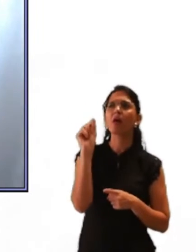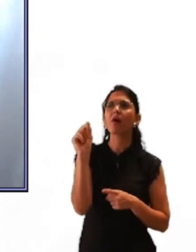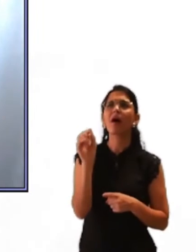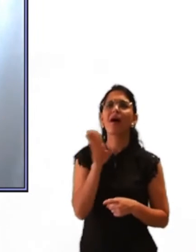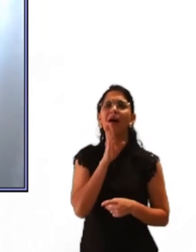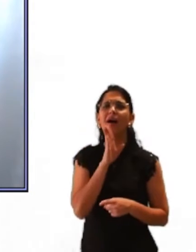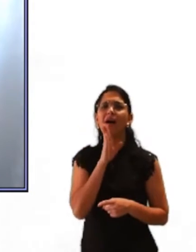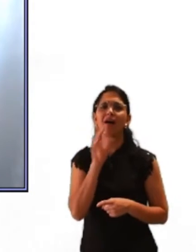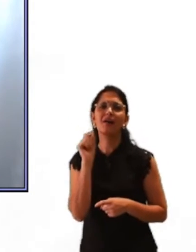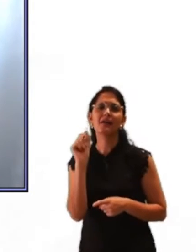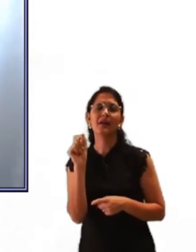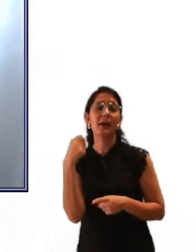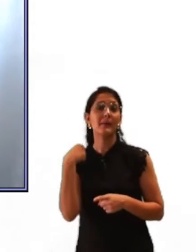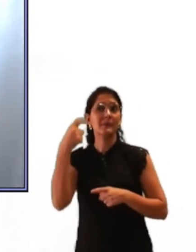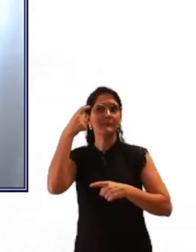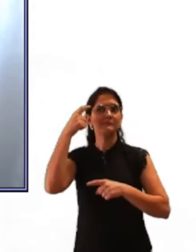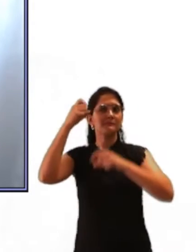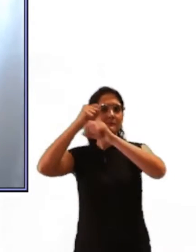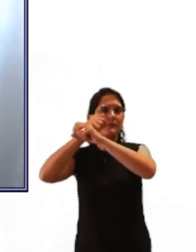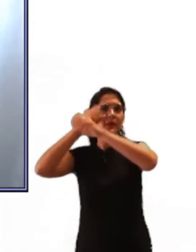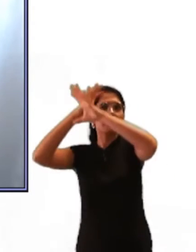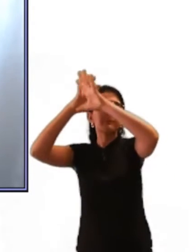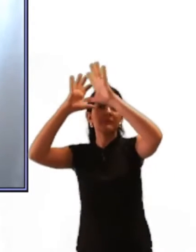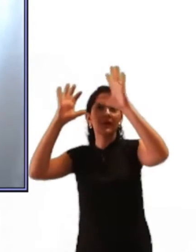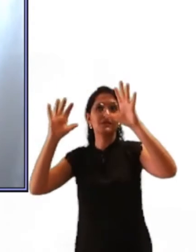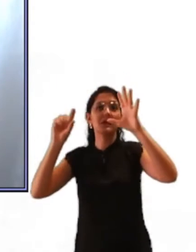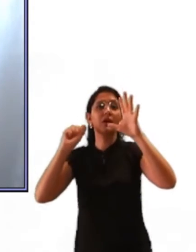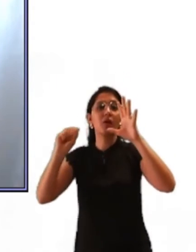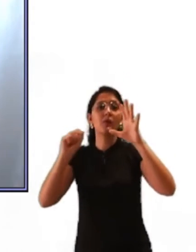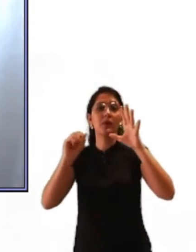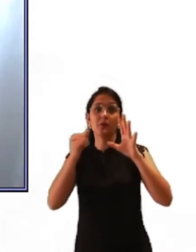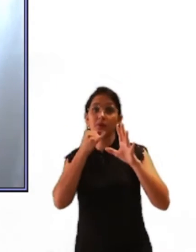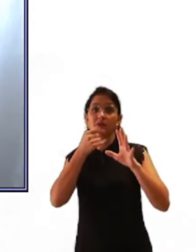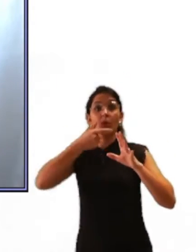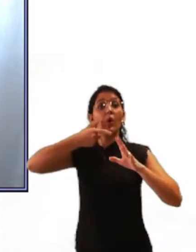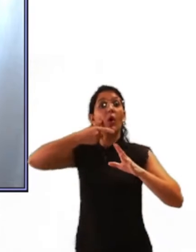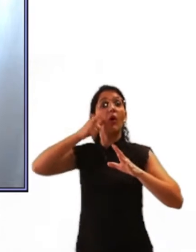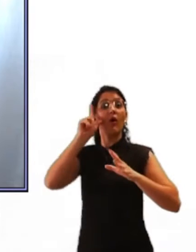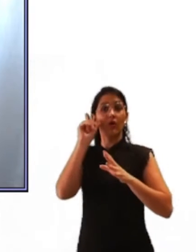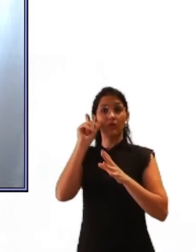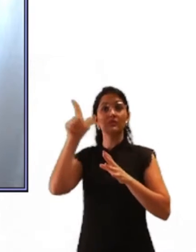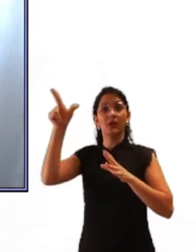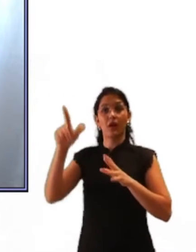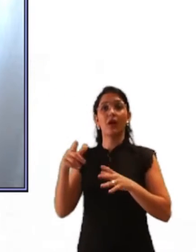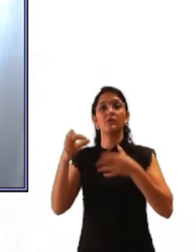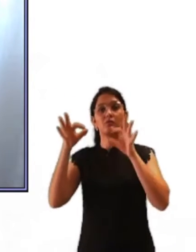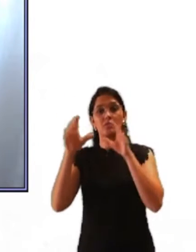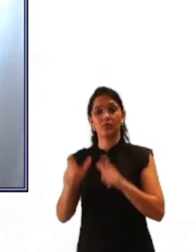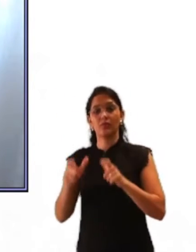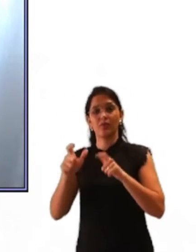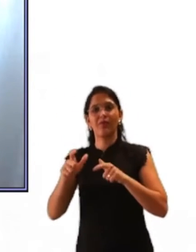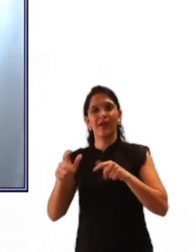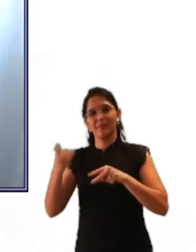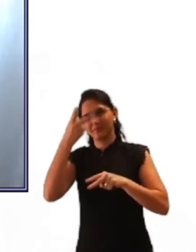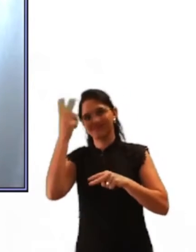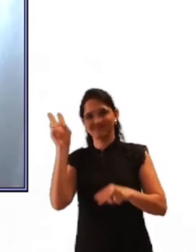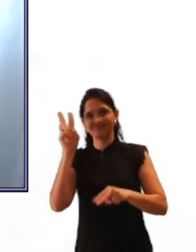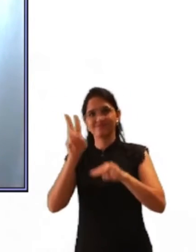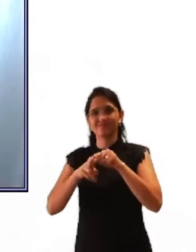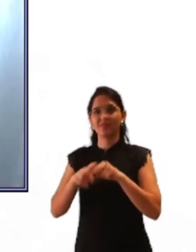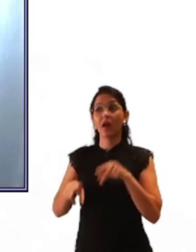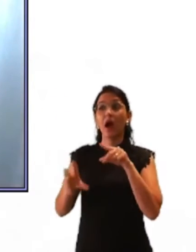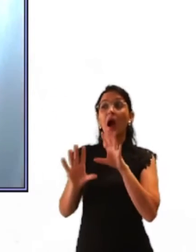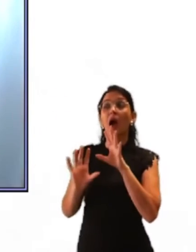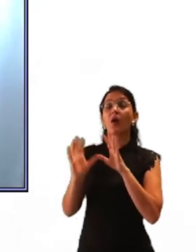houve um reconhecimento na delegacia na data de ontem. Essa pessoa vai ser submetida a um novo reconhecimento,